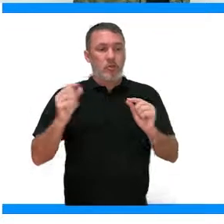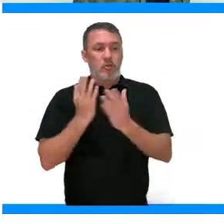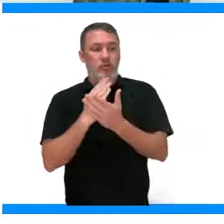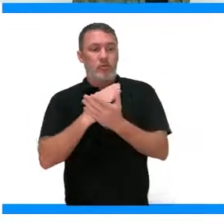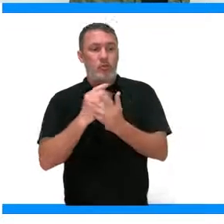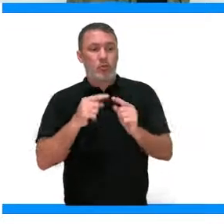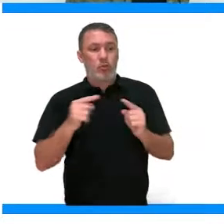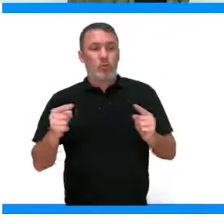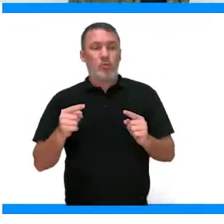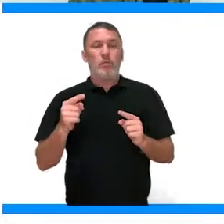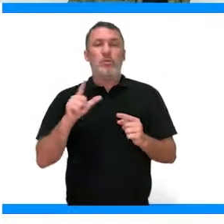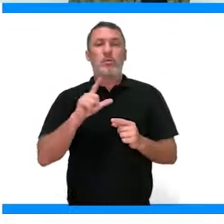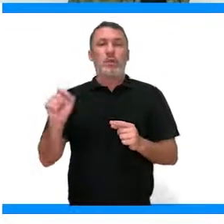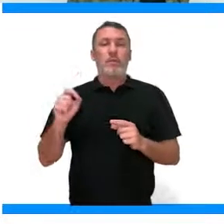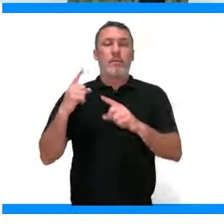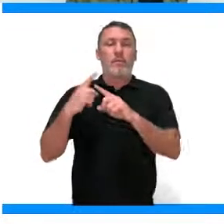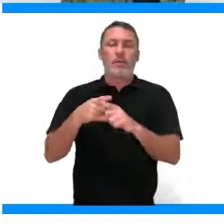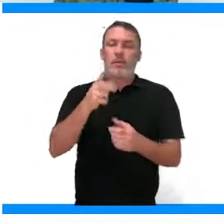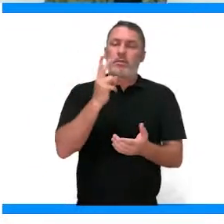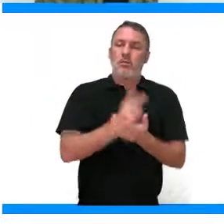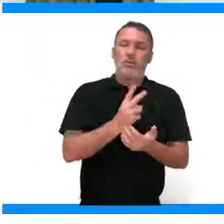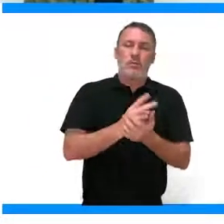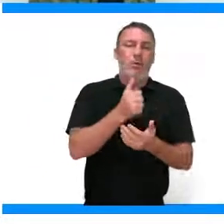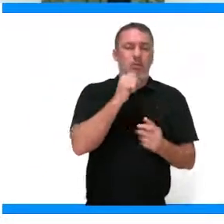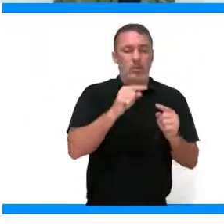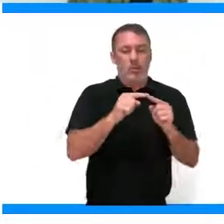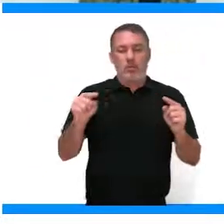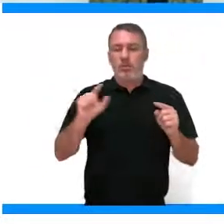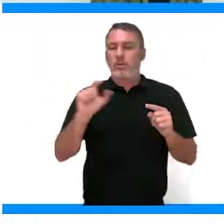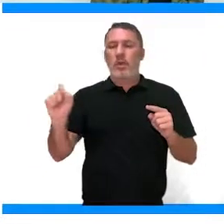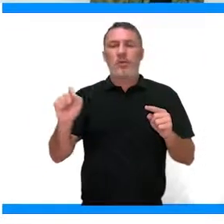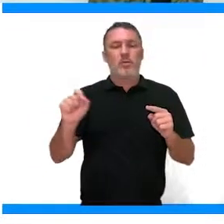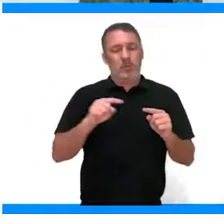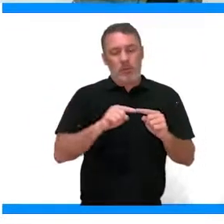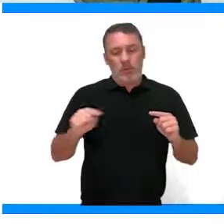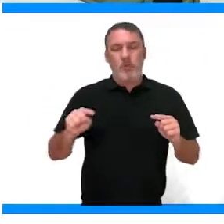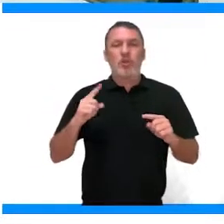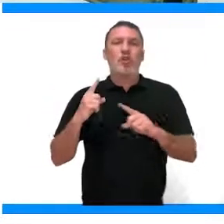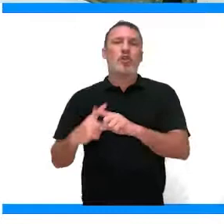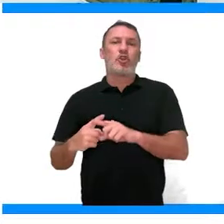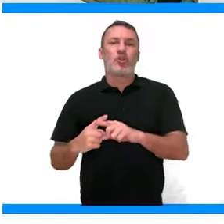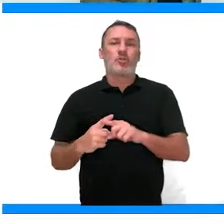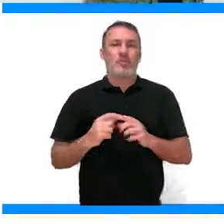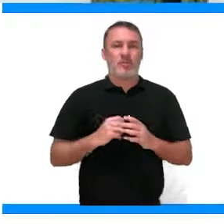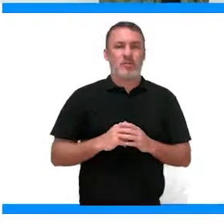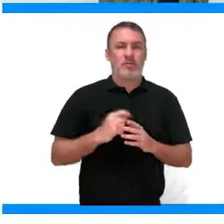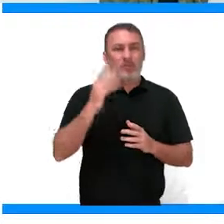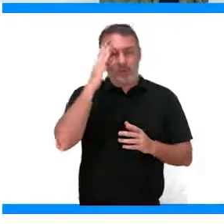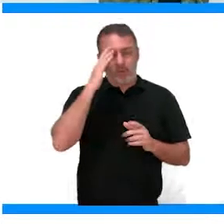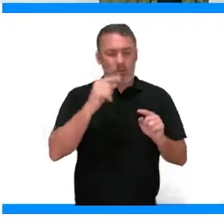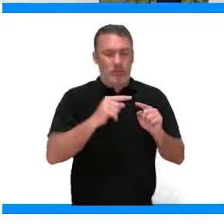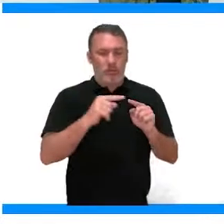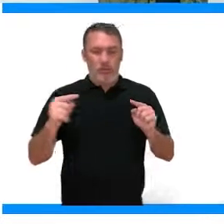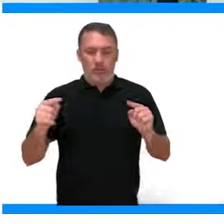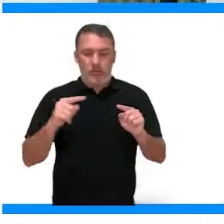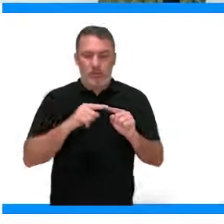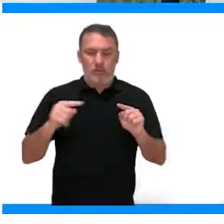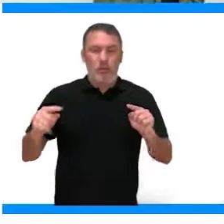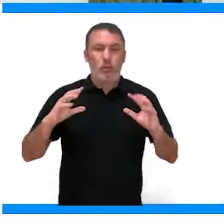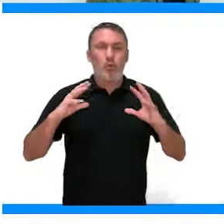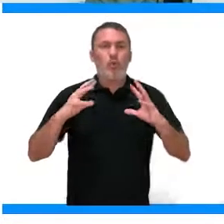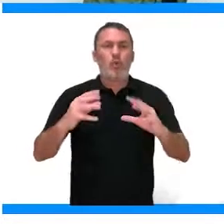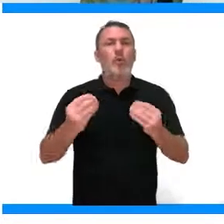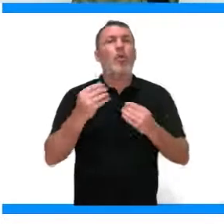100. Você sempre vai conseguir calcular quantos por cento uma parte corresponde de um total.